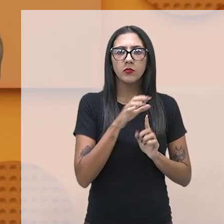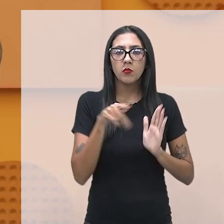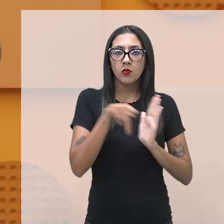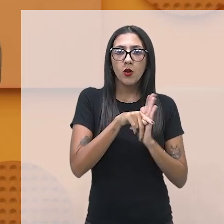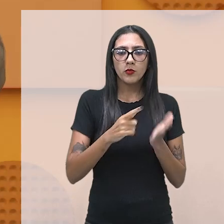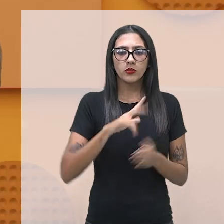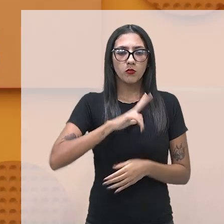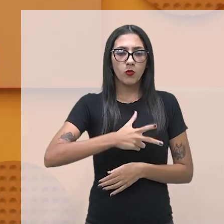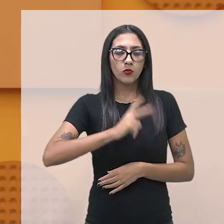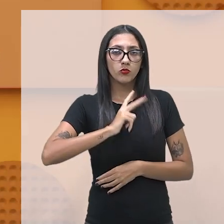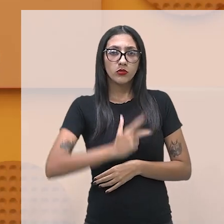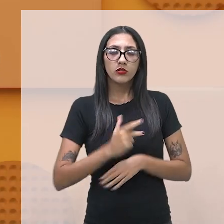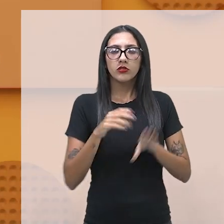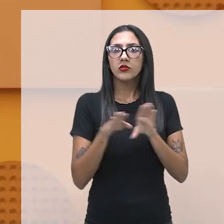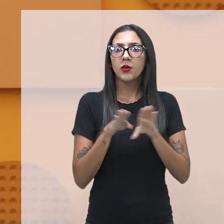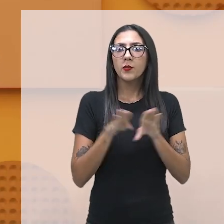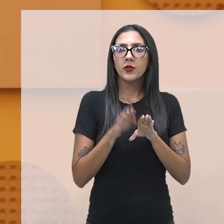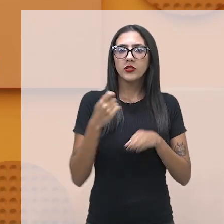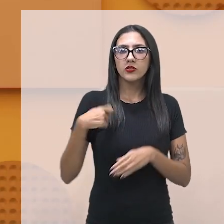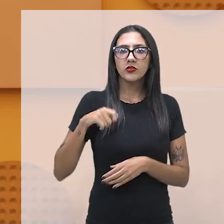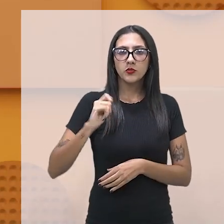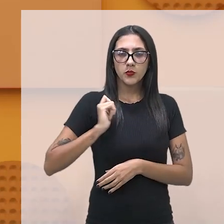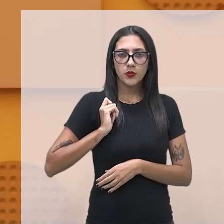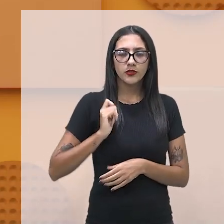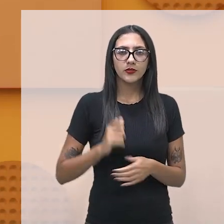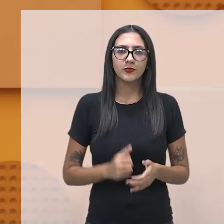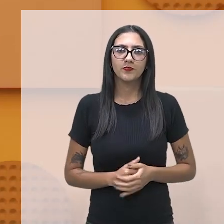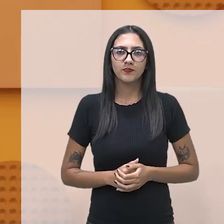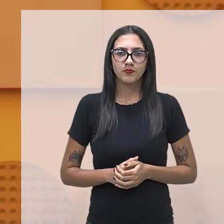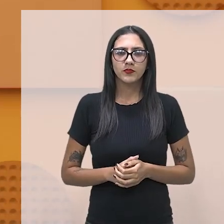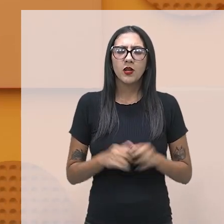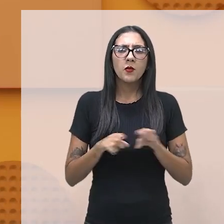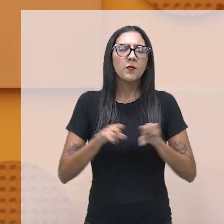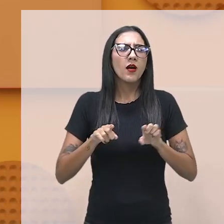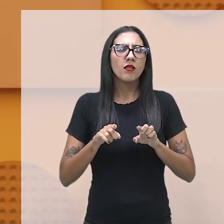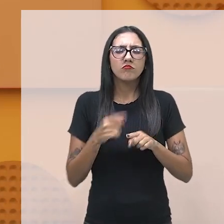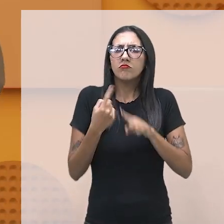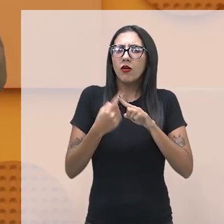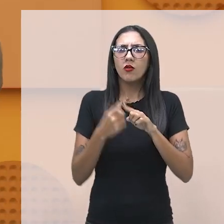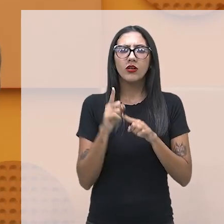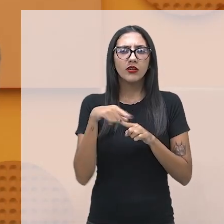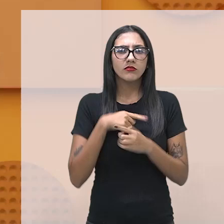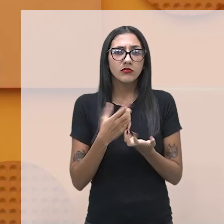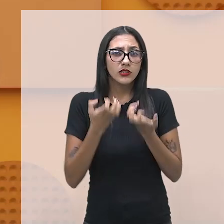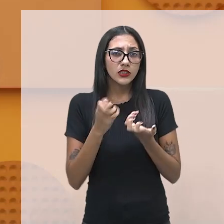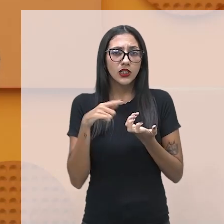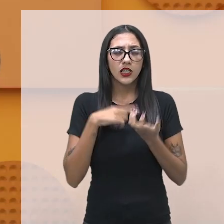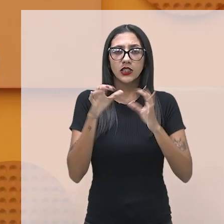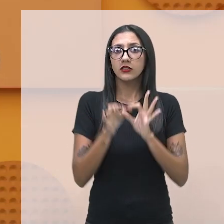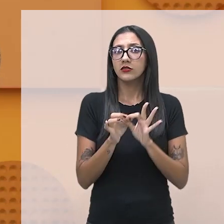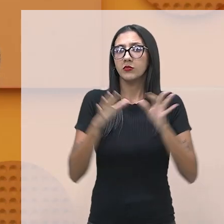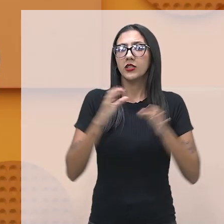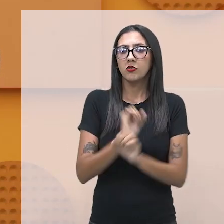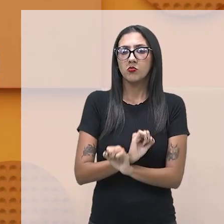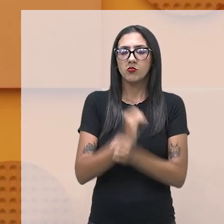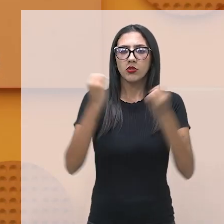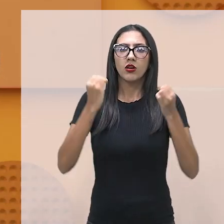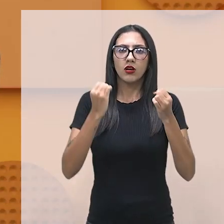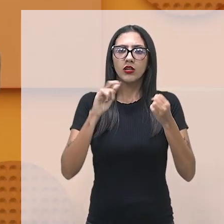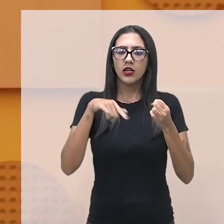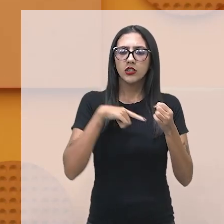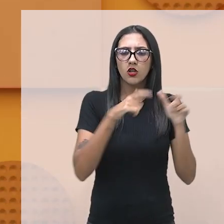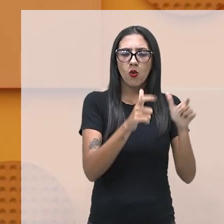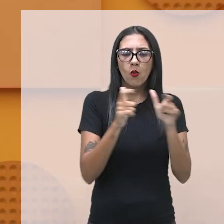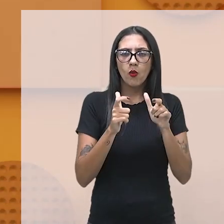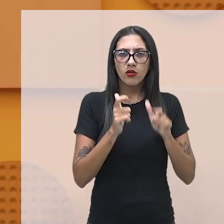a colonização hispânica, gente. E por que ela queria, de fato, professor, abolir a escravidão nessas